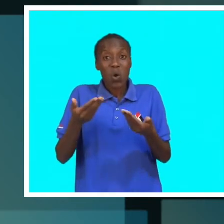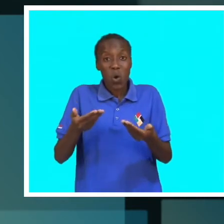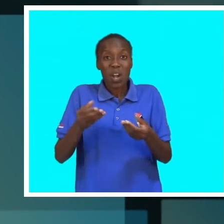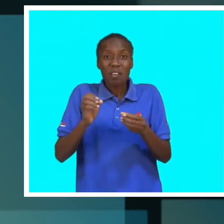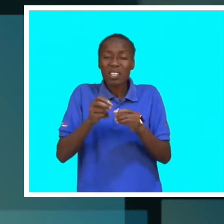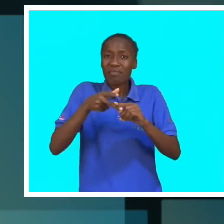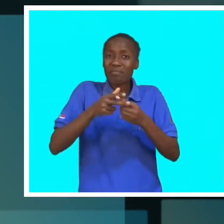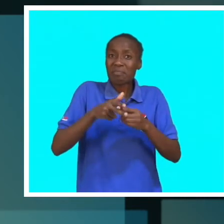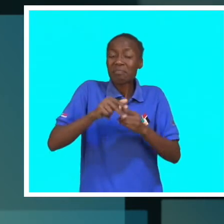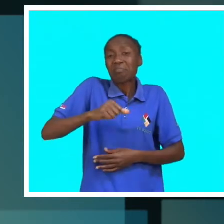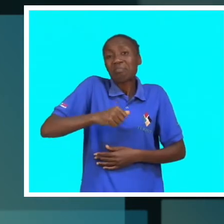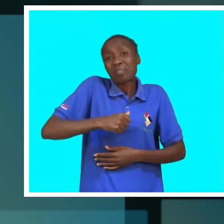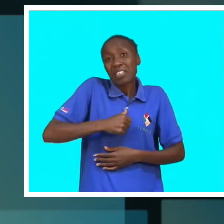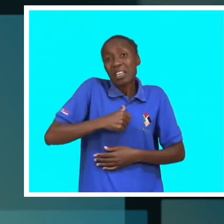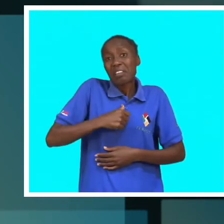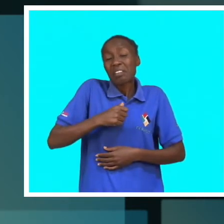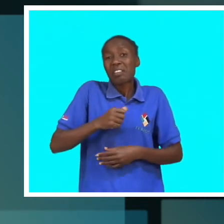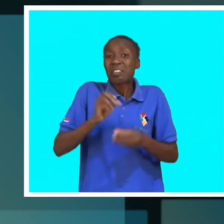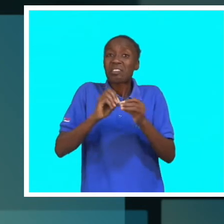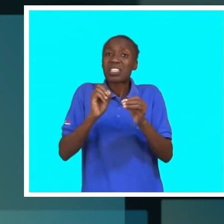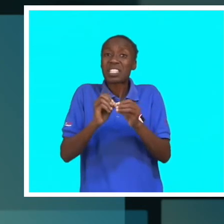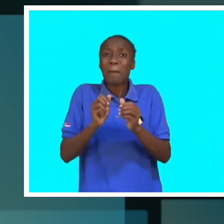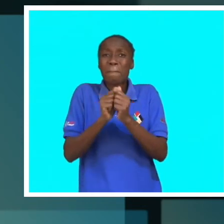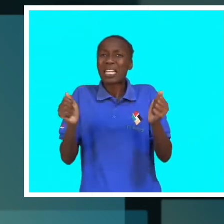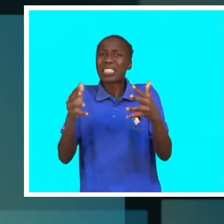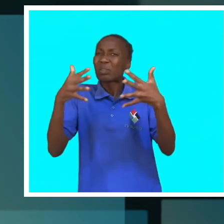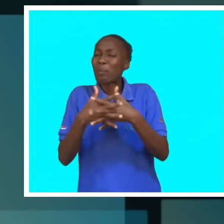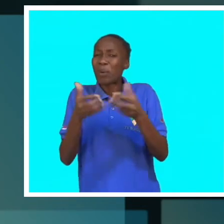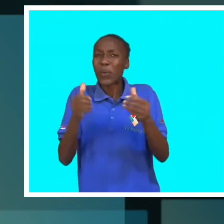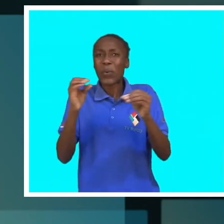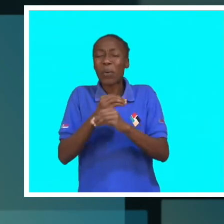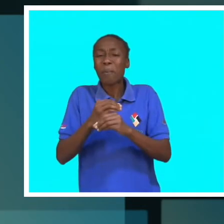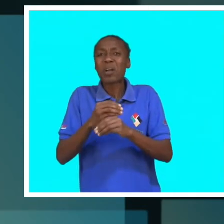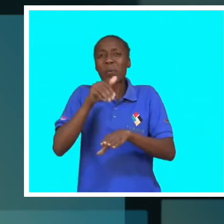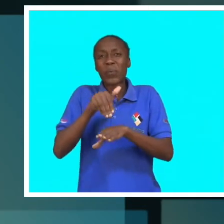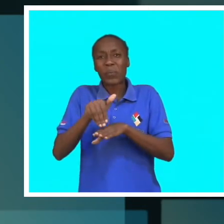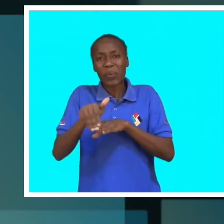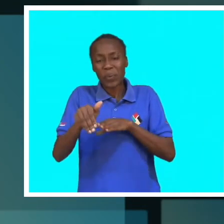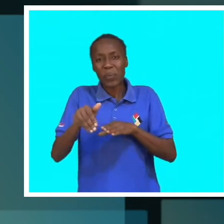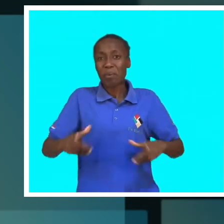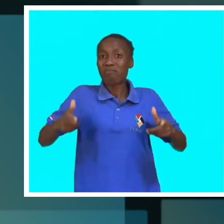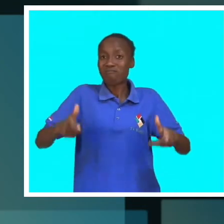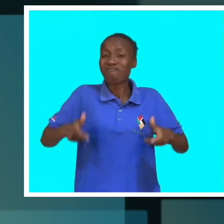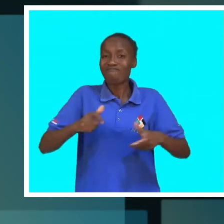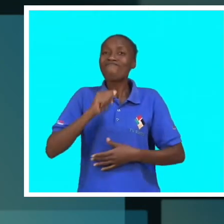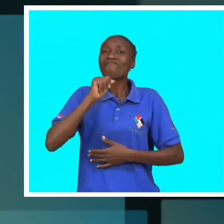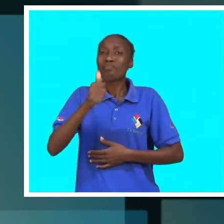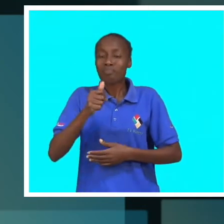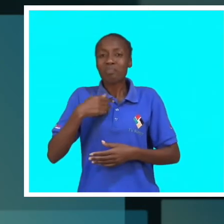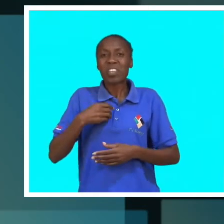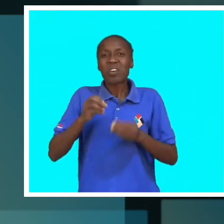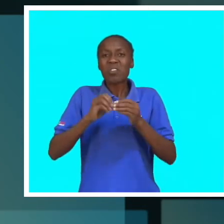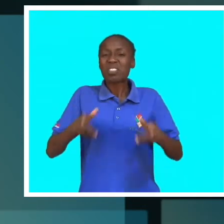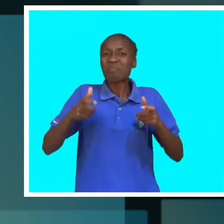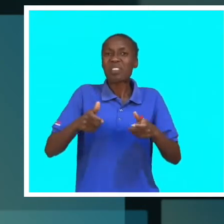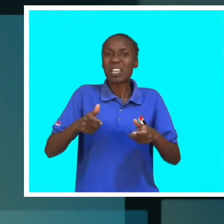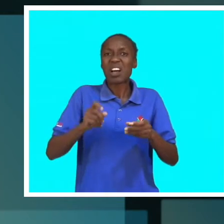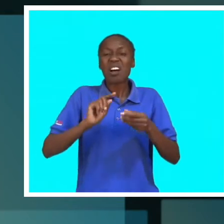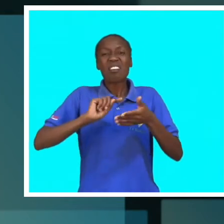repará-la. Tentei fazê-lo, mas não está muito boa. Às vezes avaria durante a viagem.